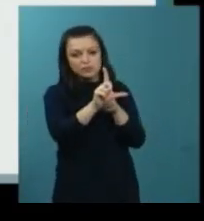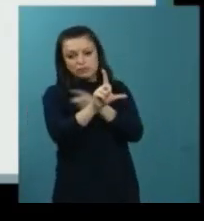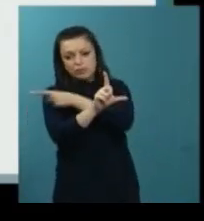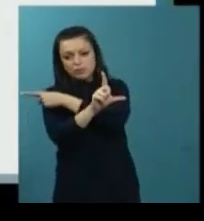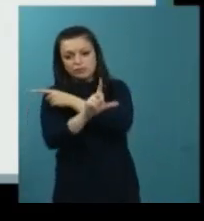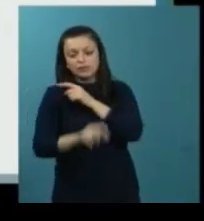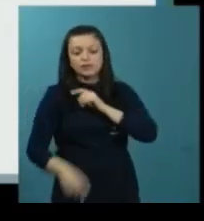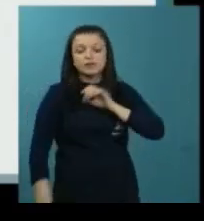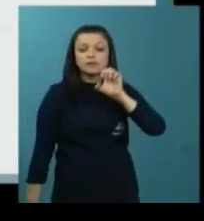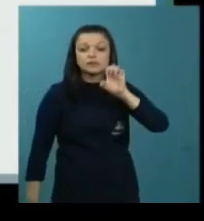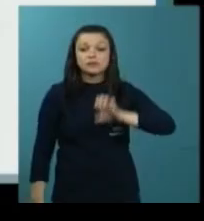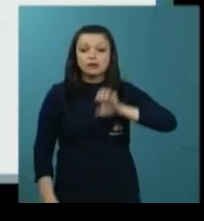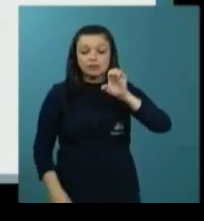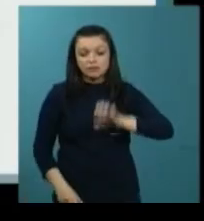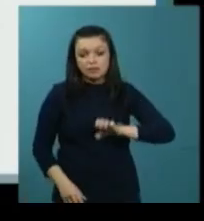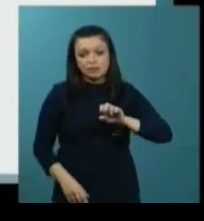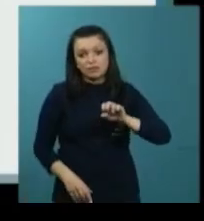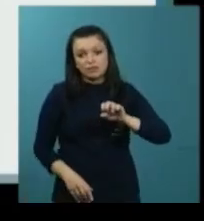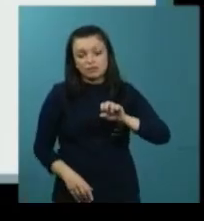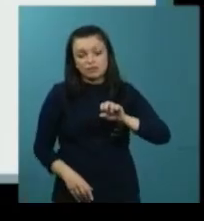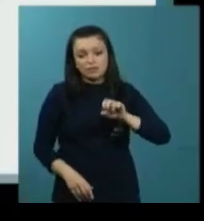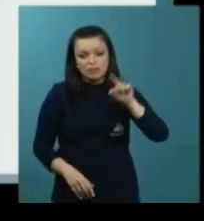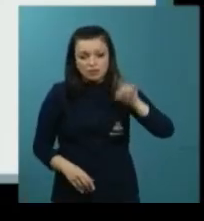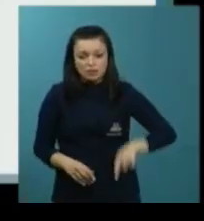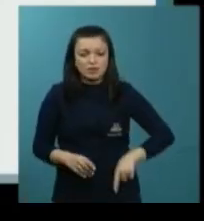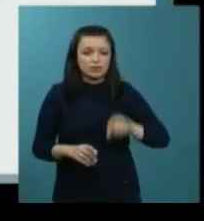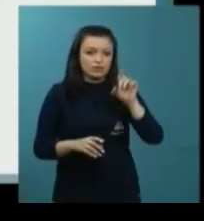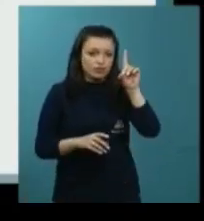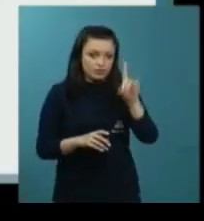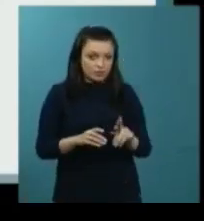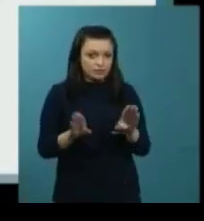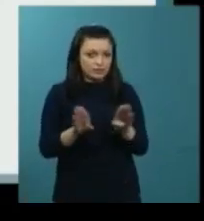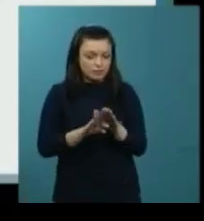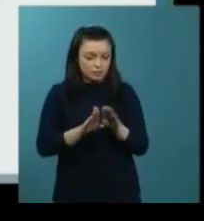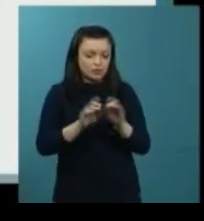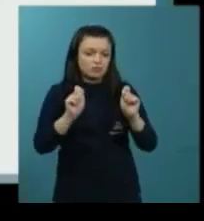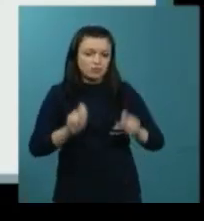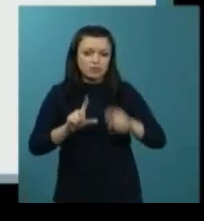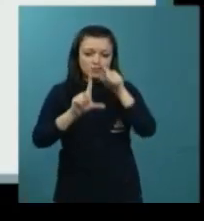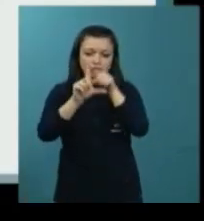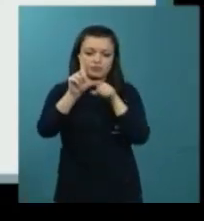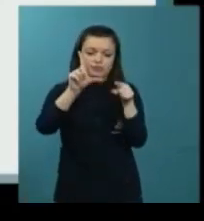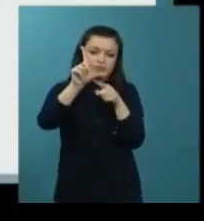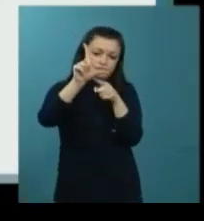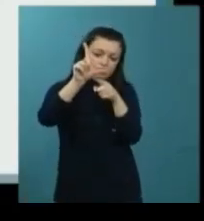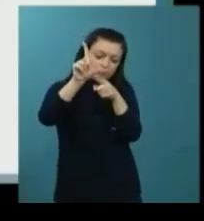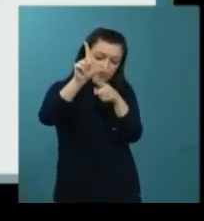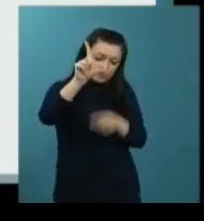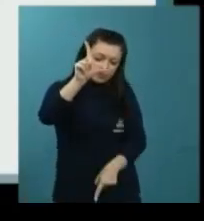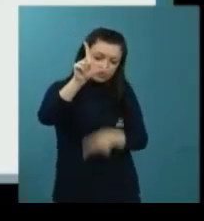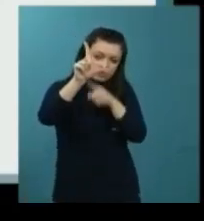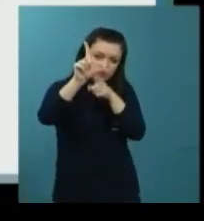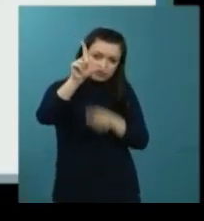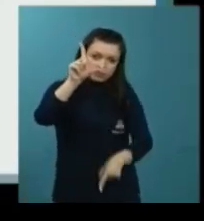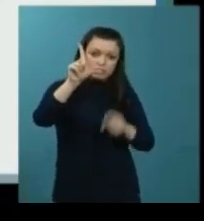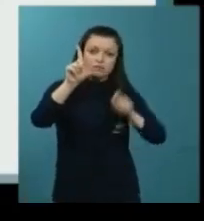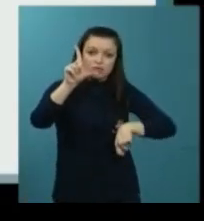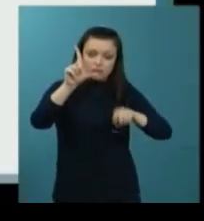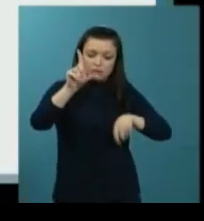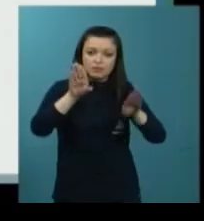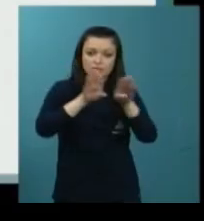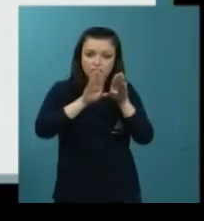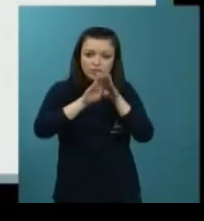para a esquerda da interseção, assim como o eixo vertical pode se estender para baixo.